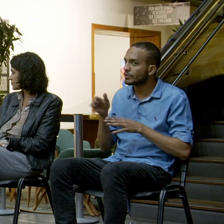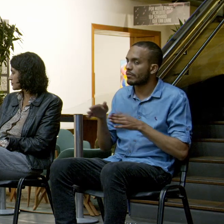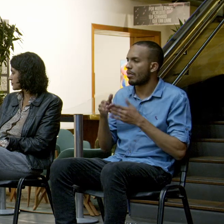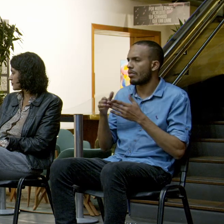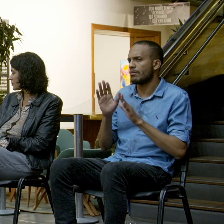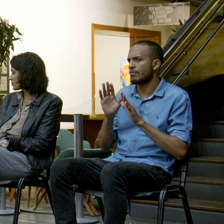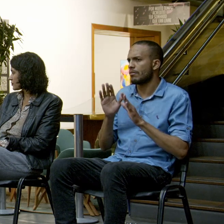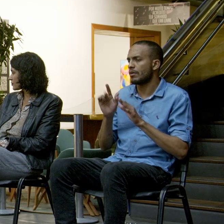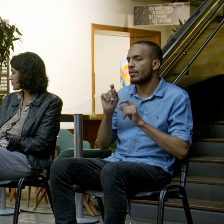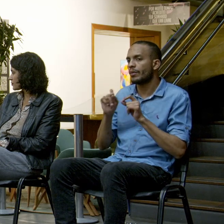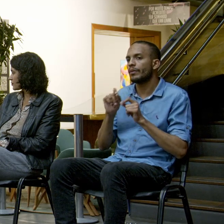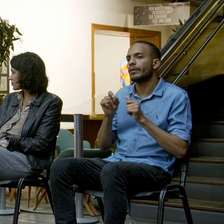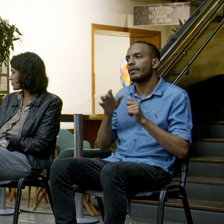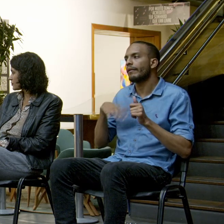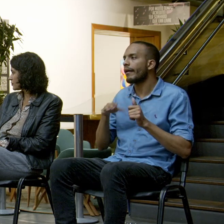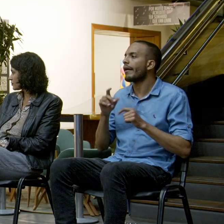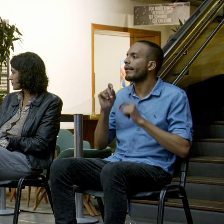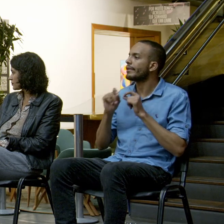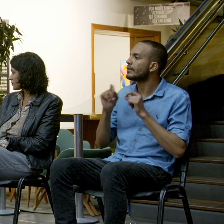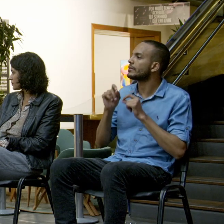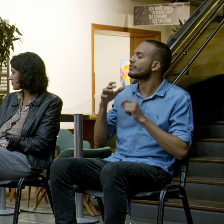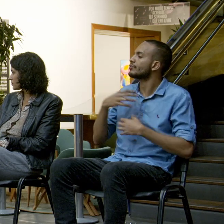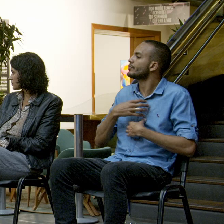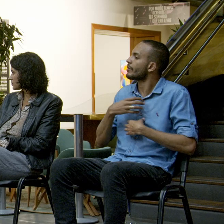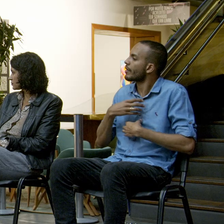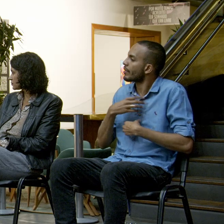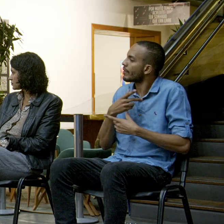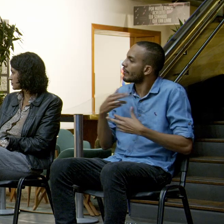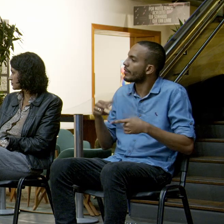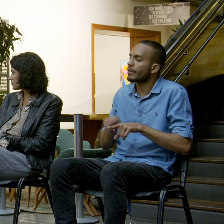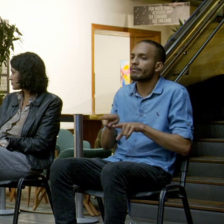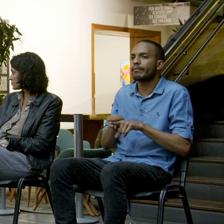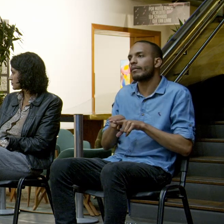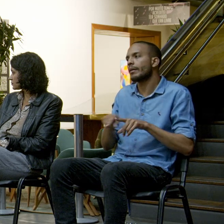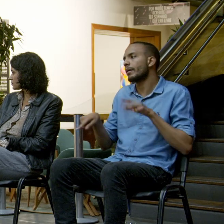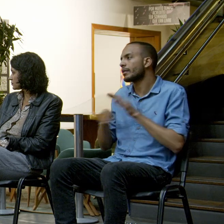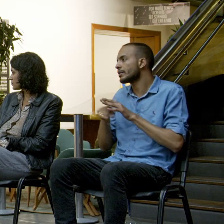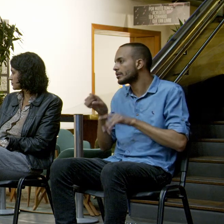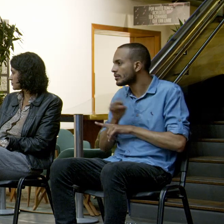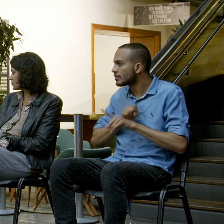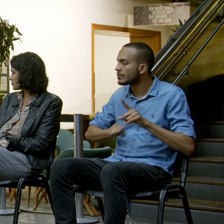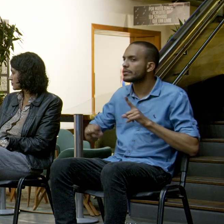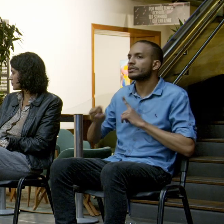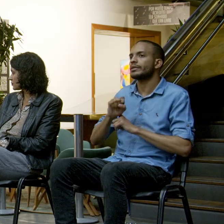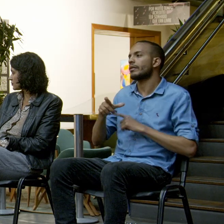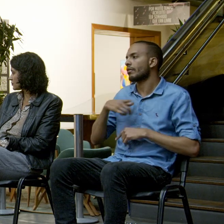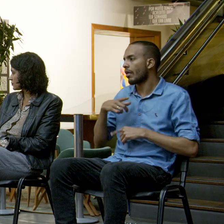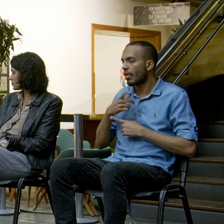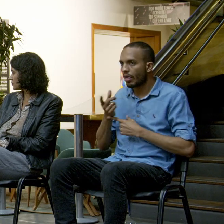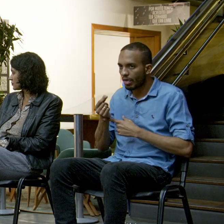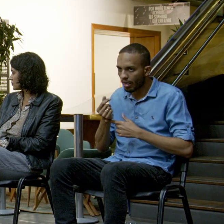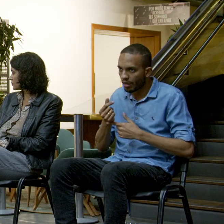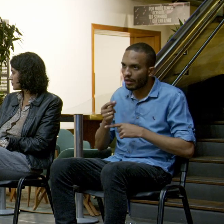né, fundamentada na paródia ou no cinismo, típicos de uma sociedade com excesso de recursos